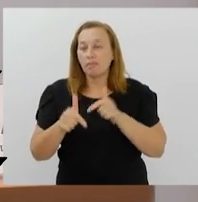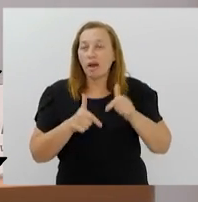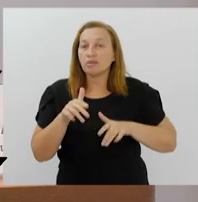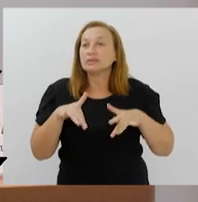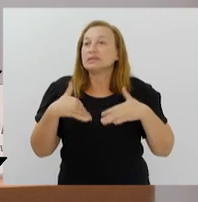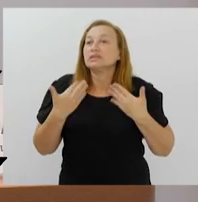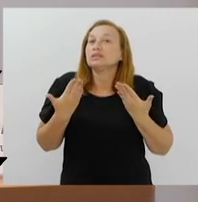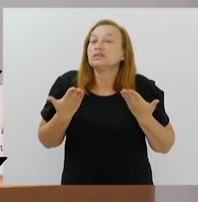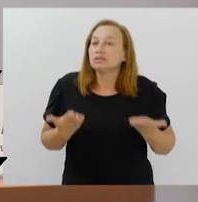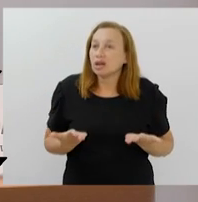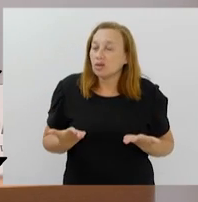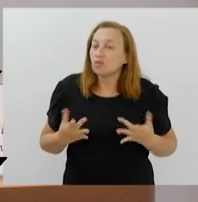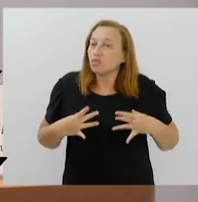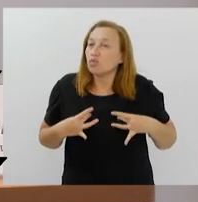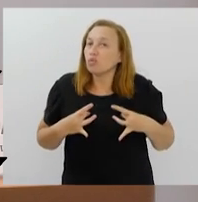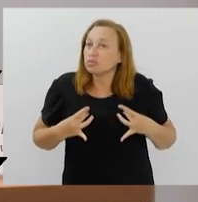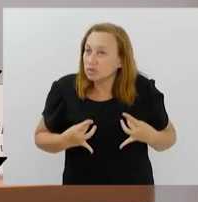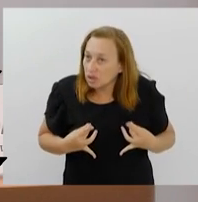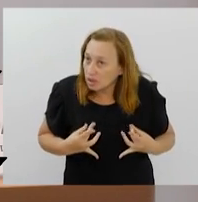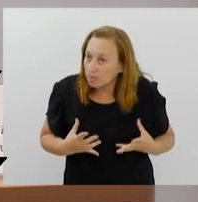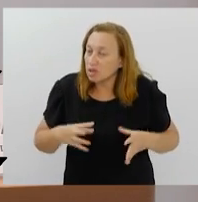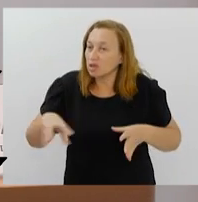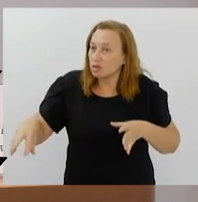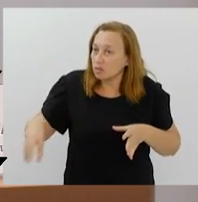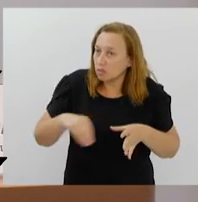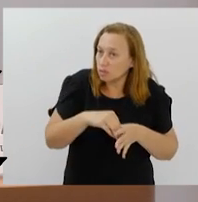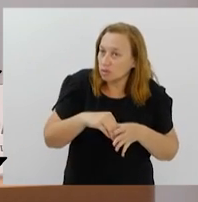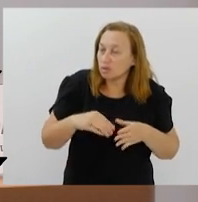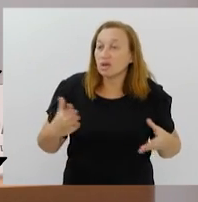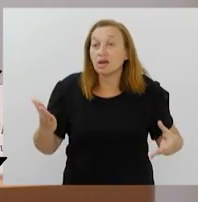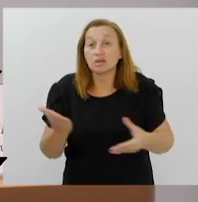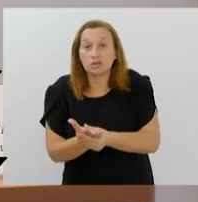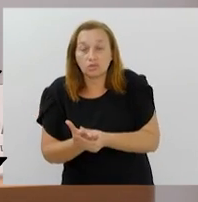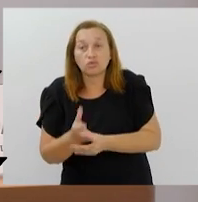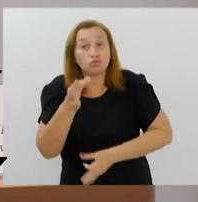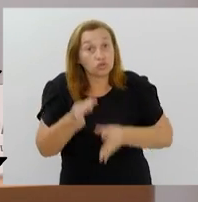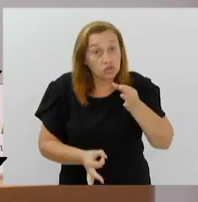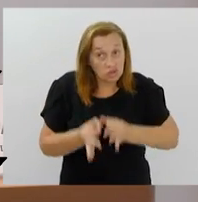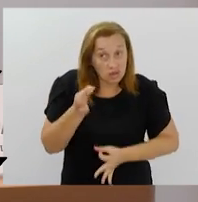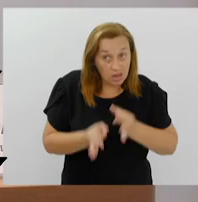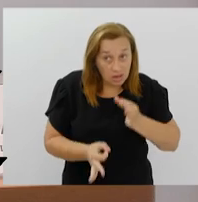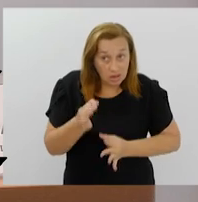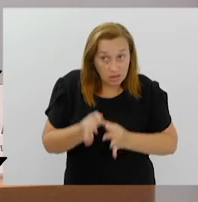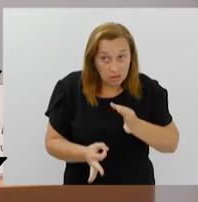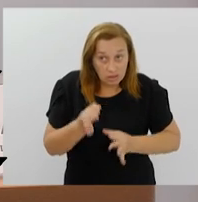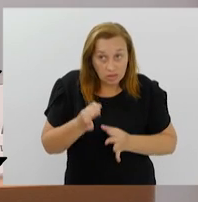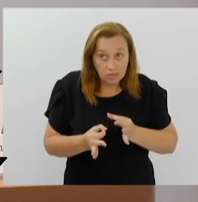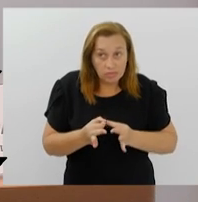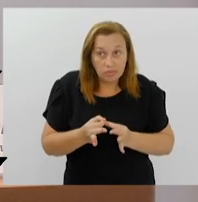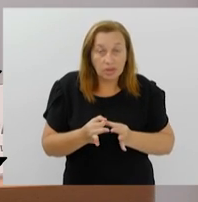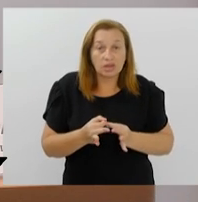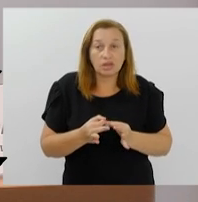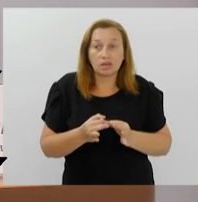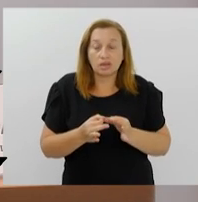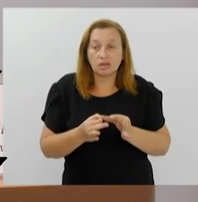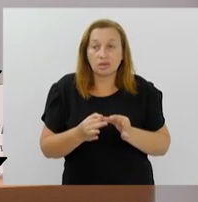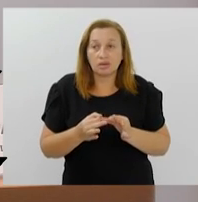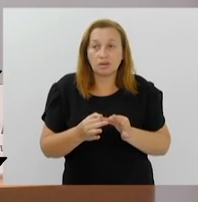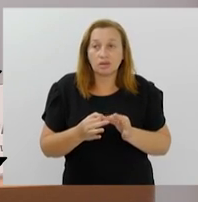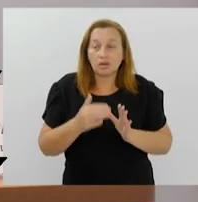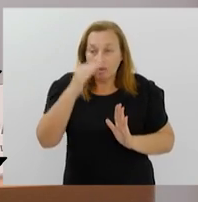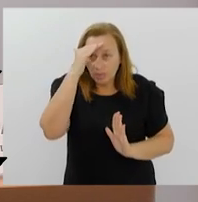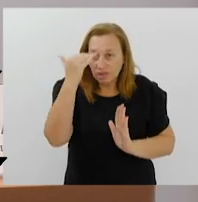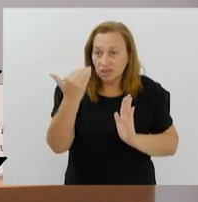então voluntariamente ingressou em ações judiciais cumprimento aquilo que a